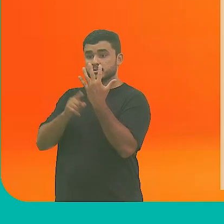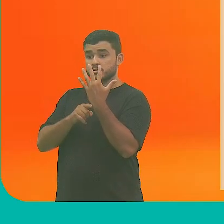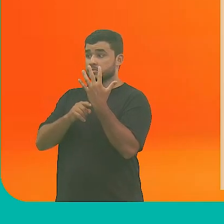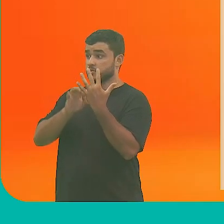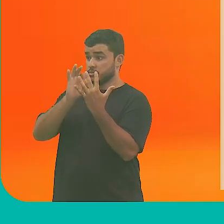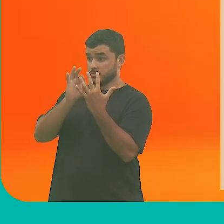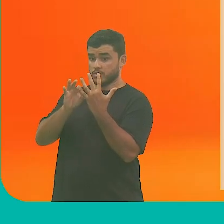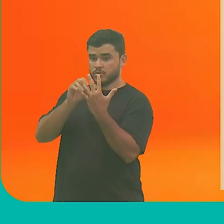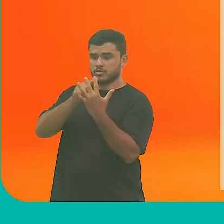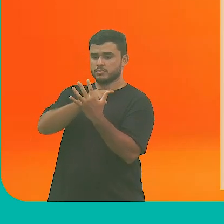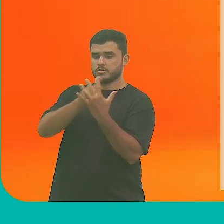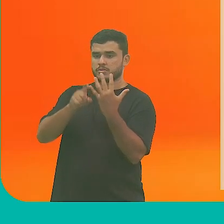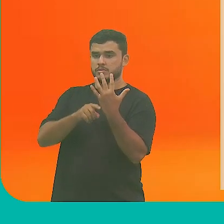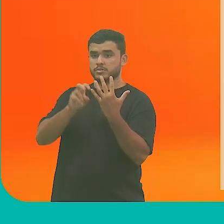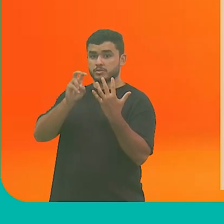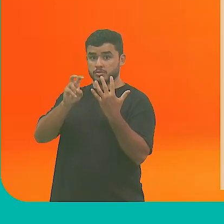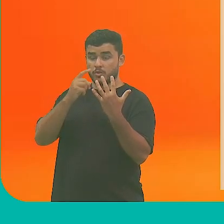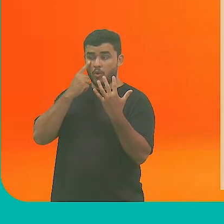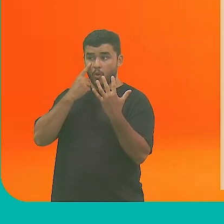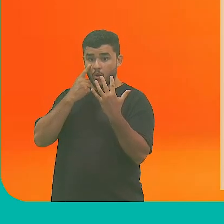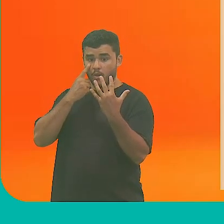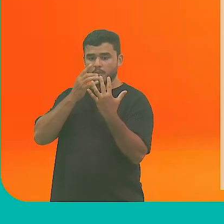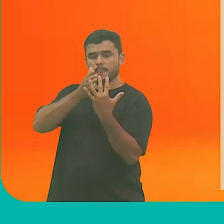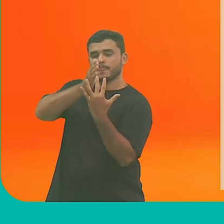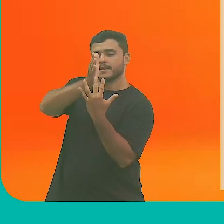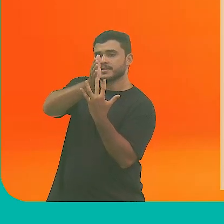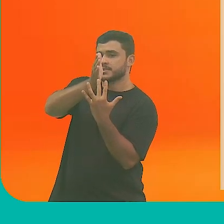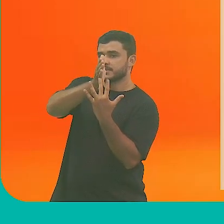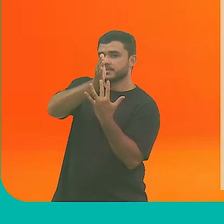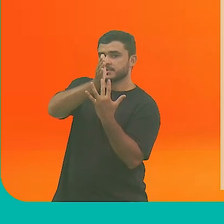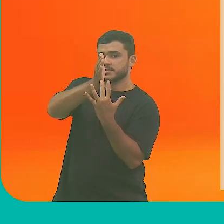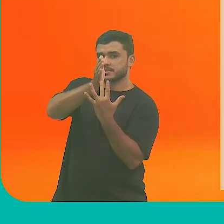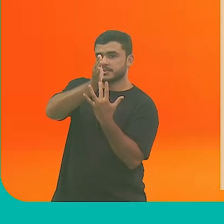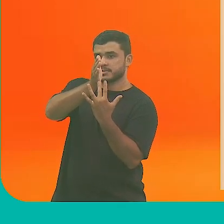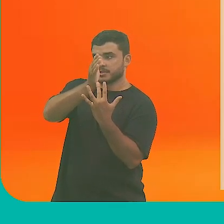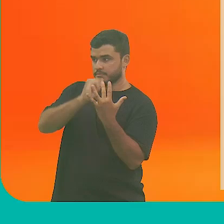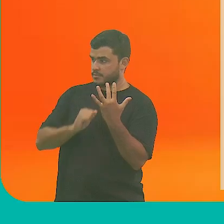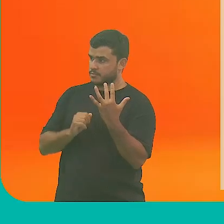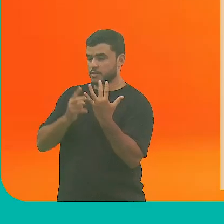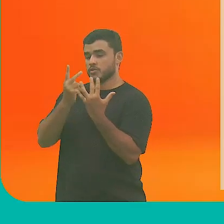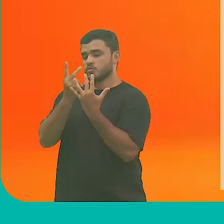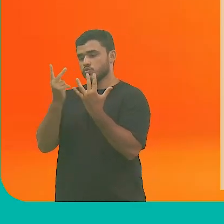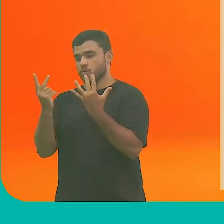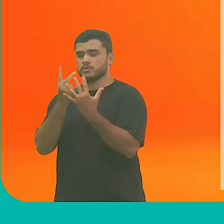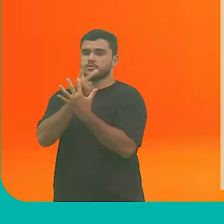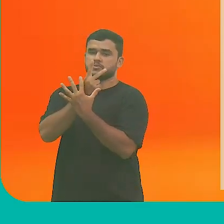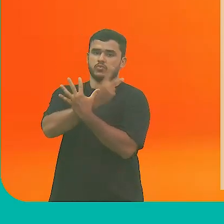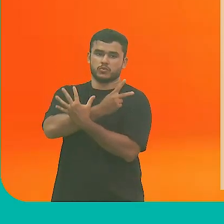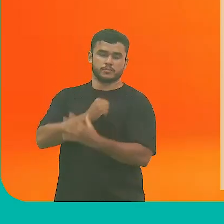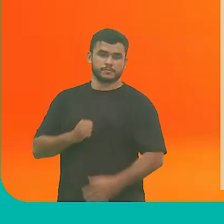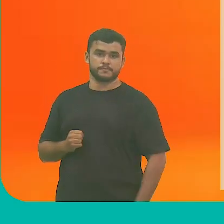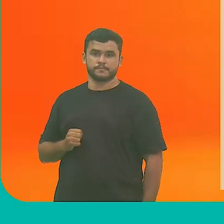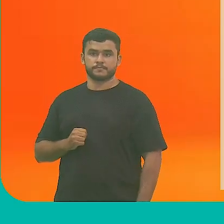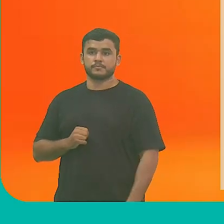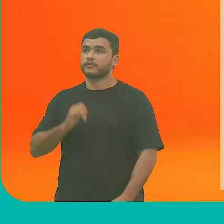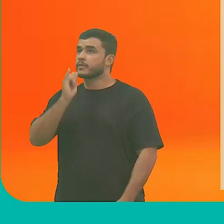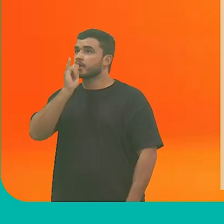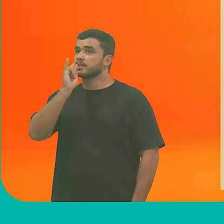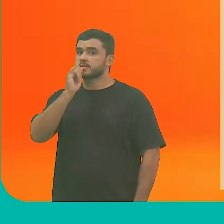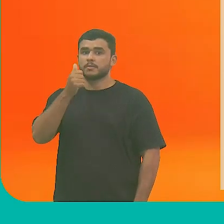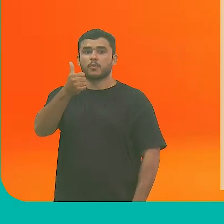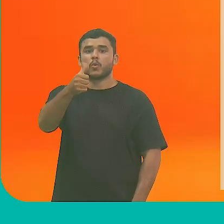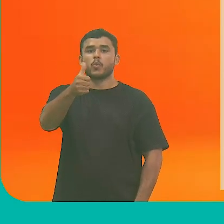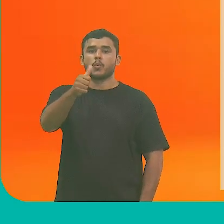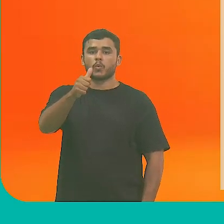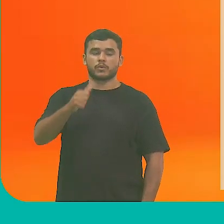2, 3. Ó. Então, o terceiro termo vai ser a mediana. Se eu tenho 11 termos, quanto é